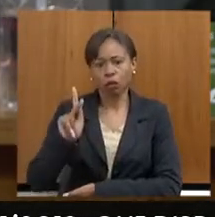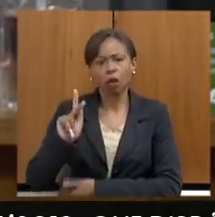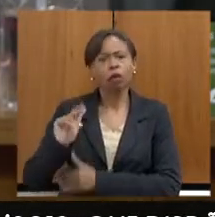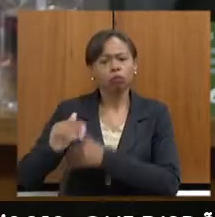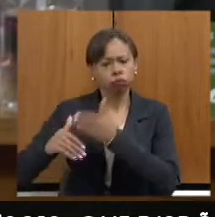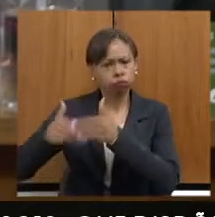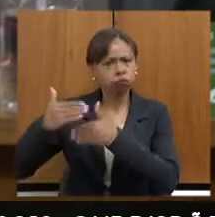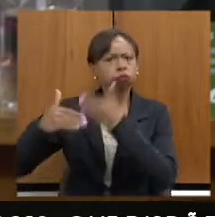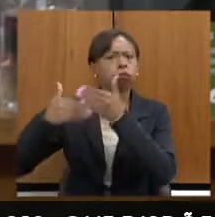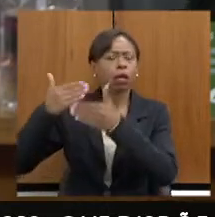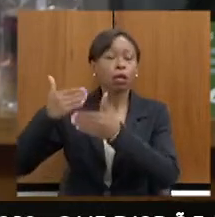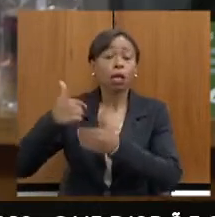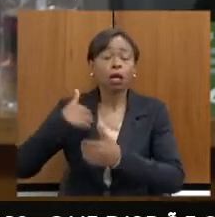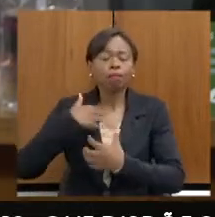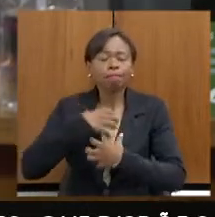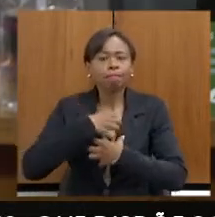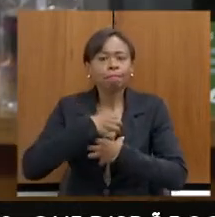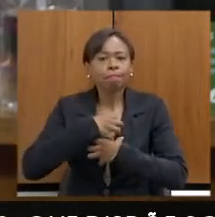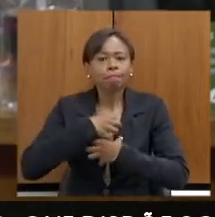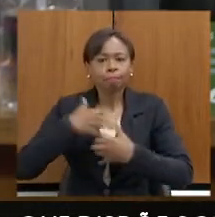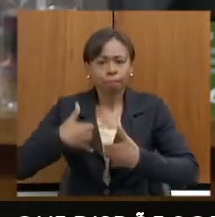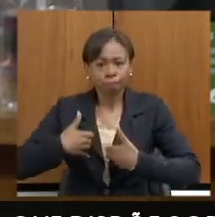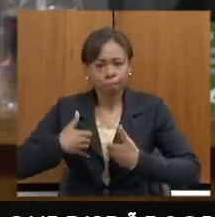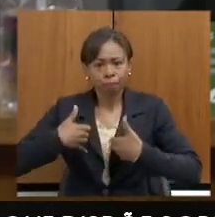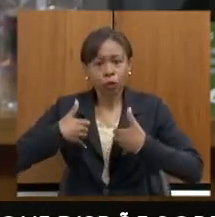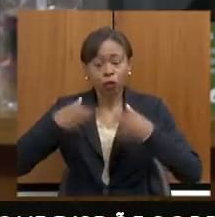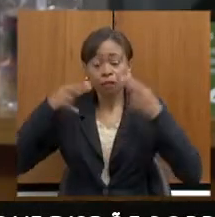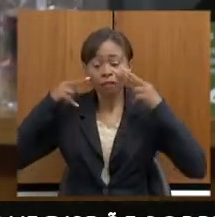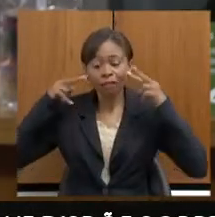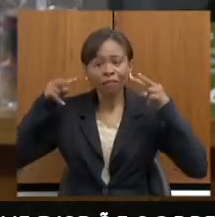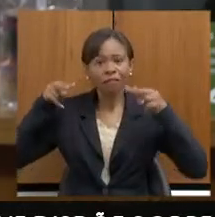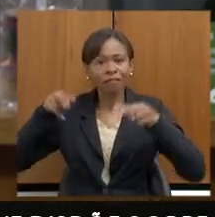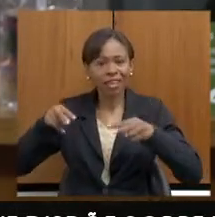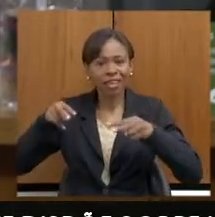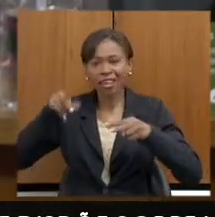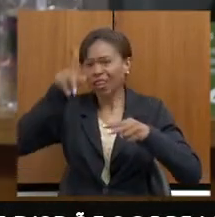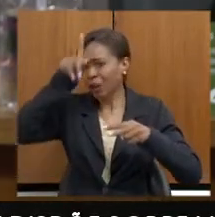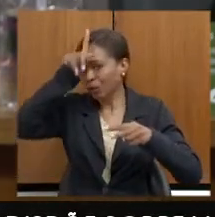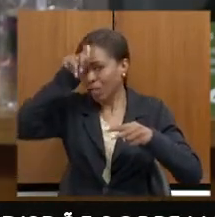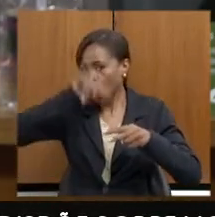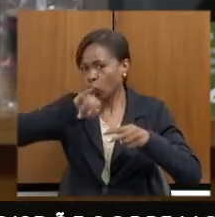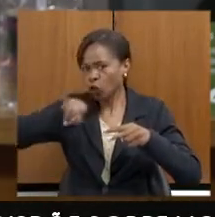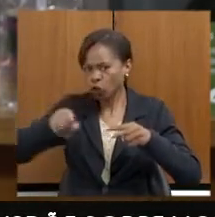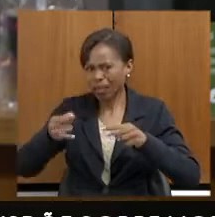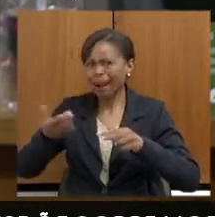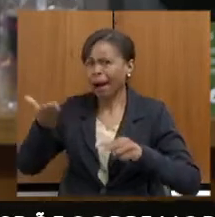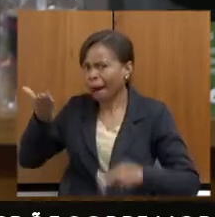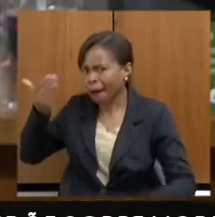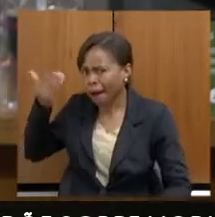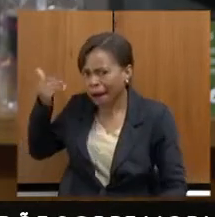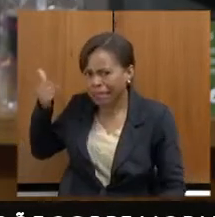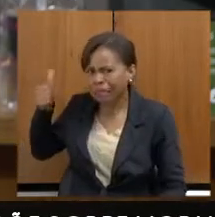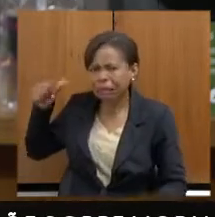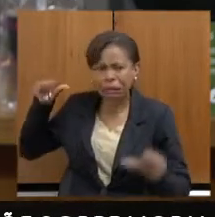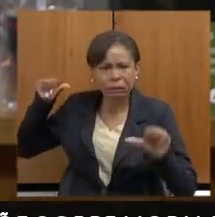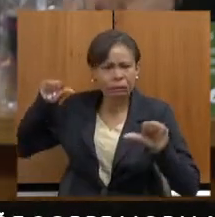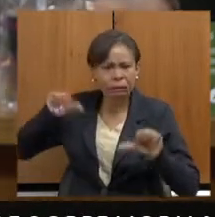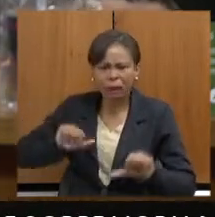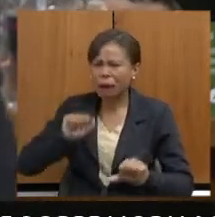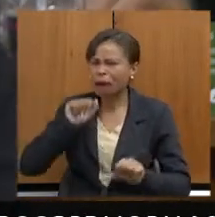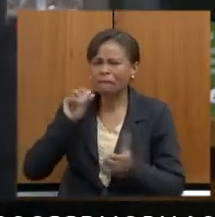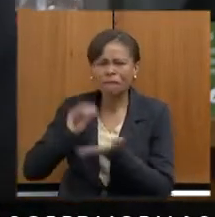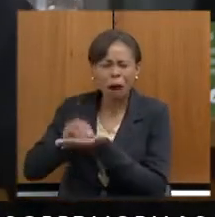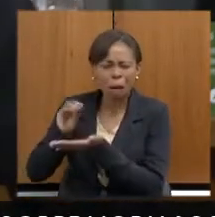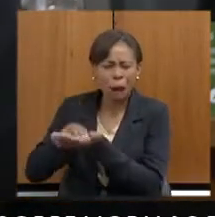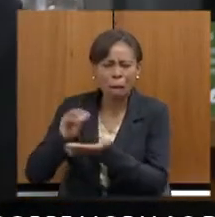e eu fico muito orgulhoso de ter de ver aquele hospital que já foi tão sucateado que faltava tudo quando eu fui